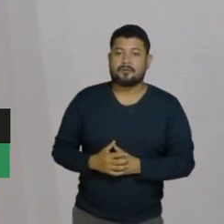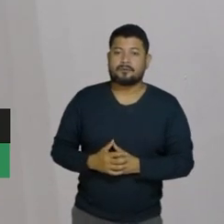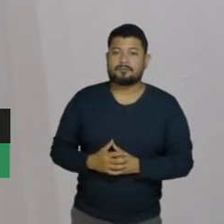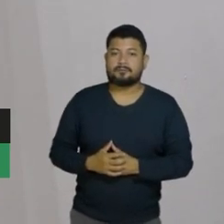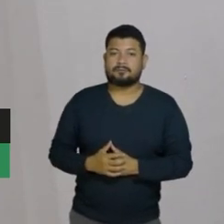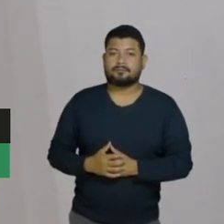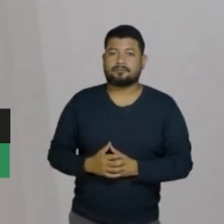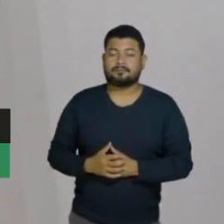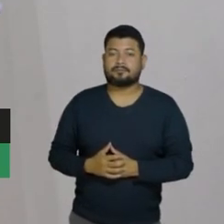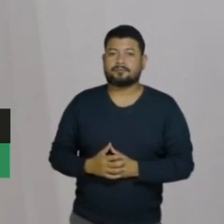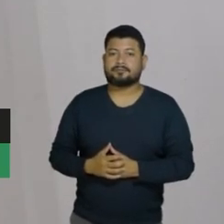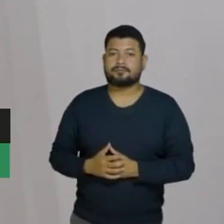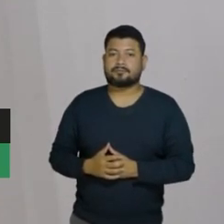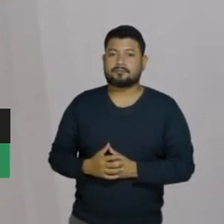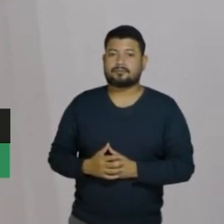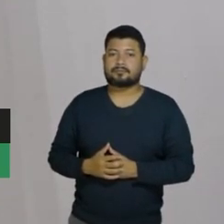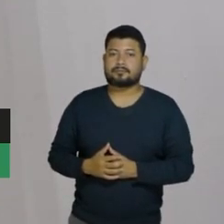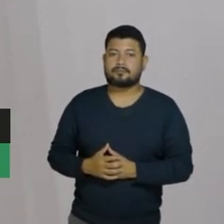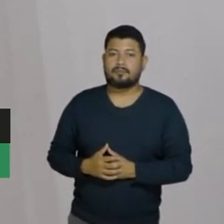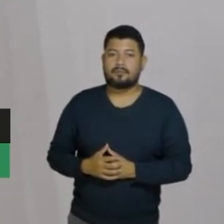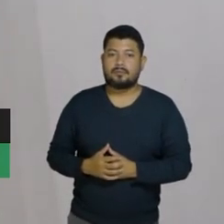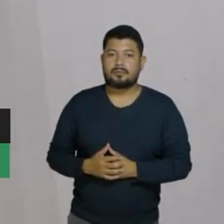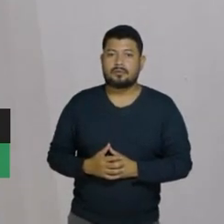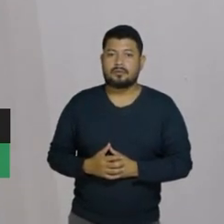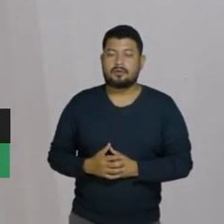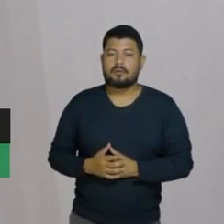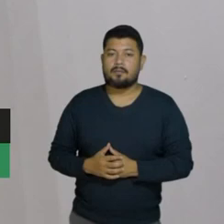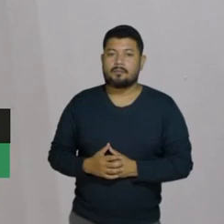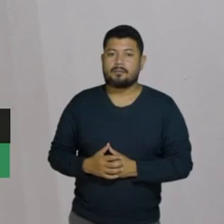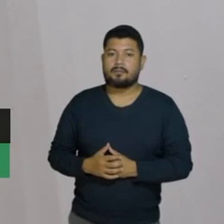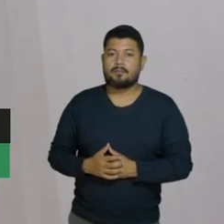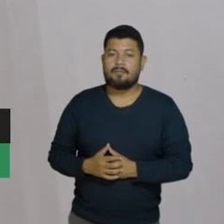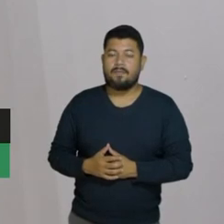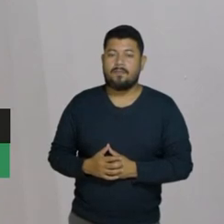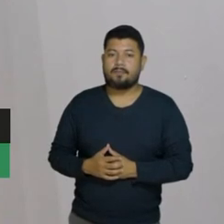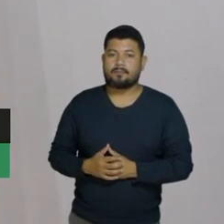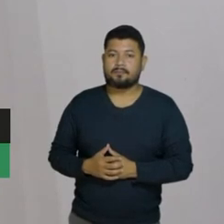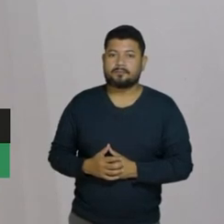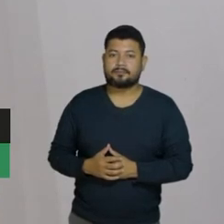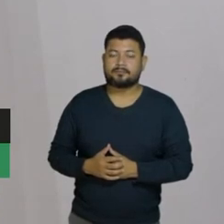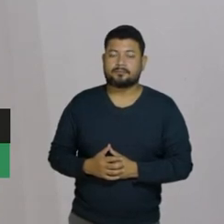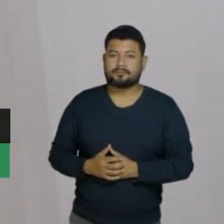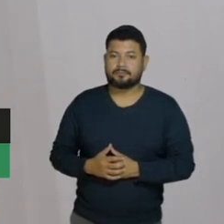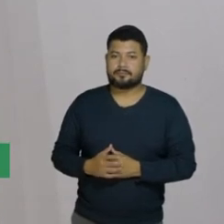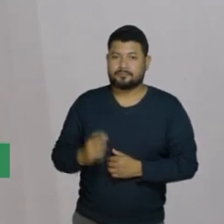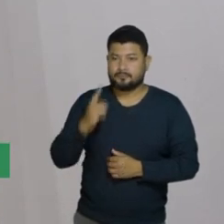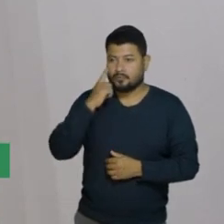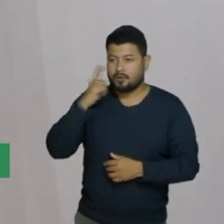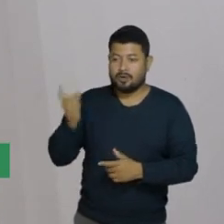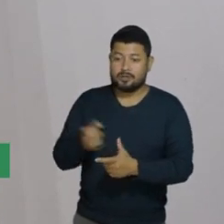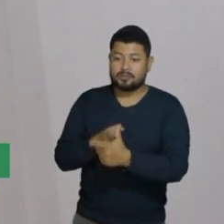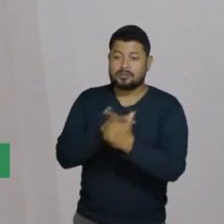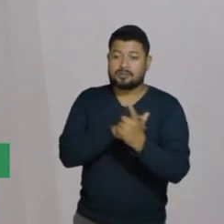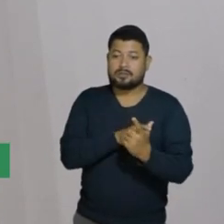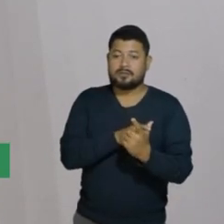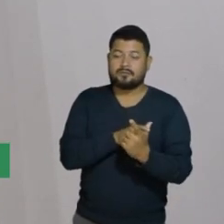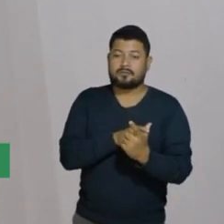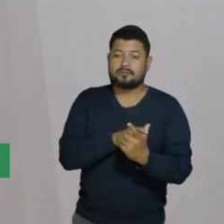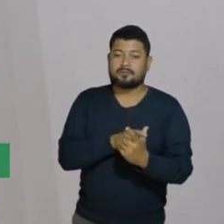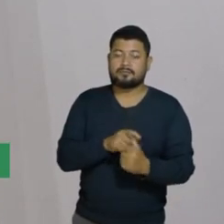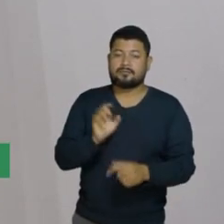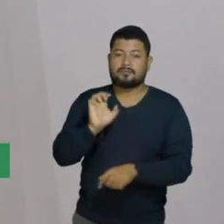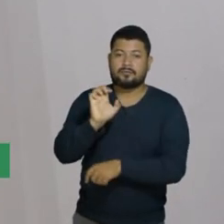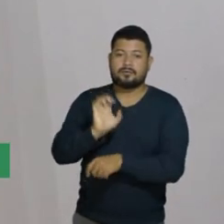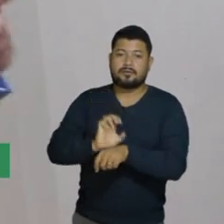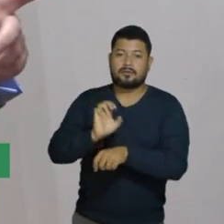próximo quadro, pode passar, pode passar, pode passar. Aí, a dívida do estado do Rio Grande do Sul é 100 bilhões de